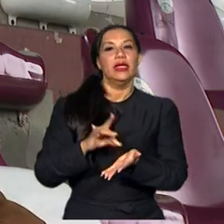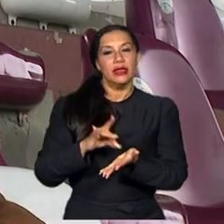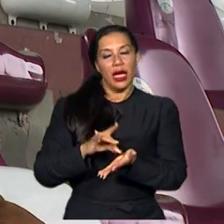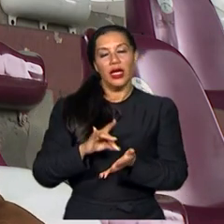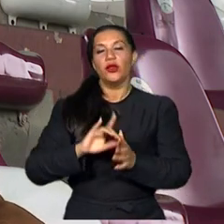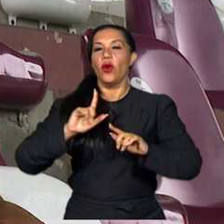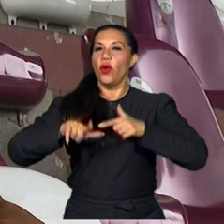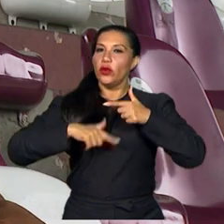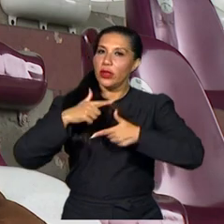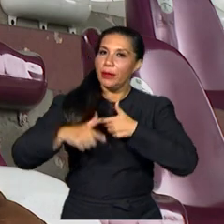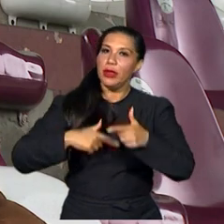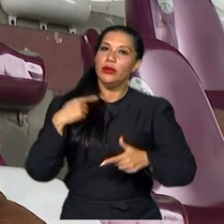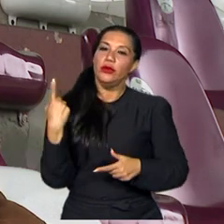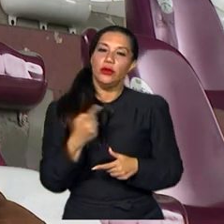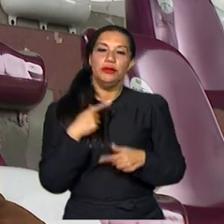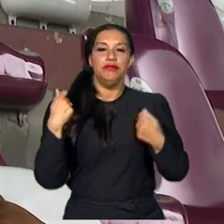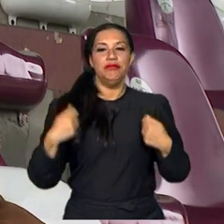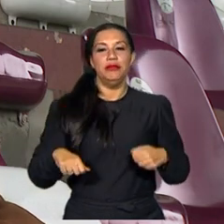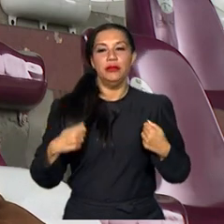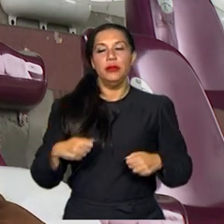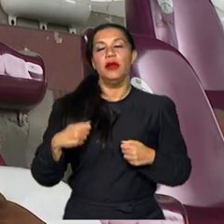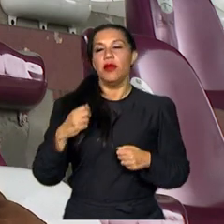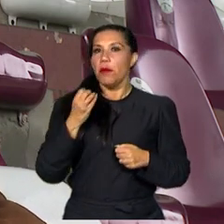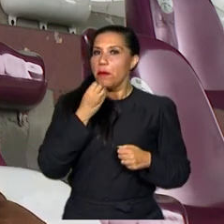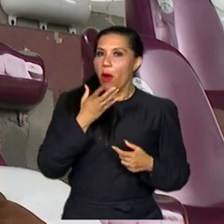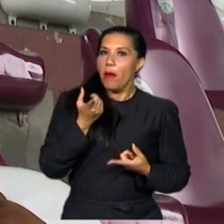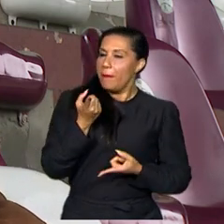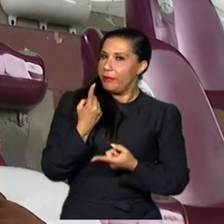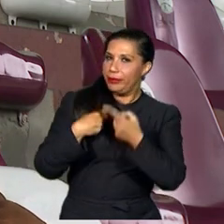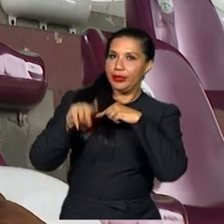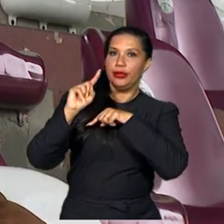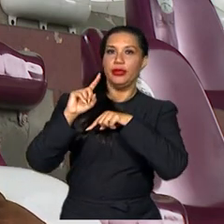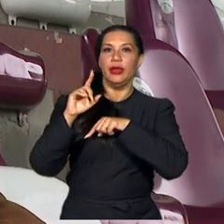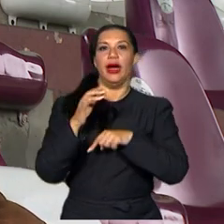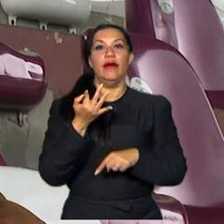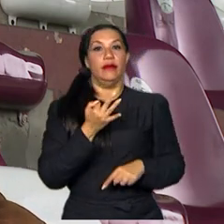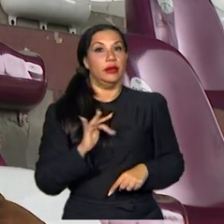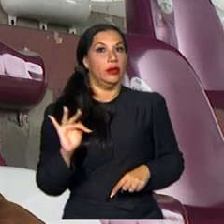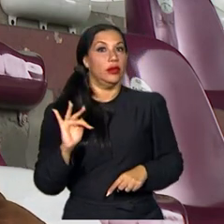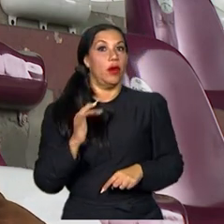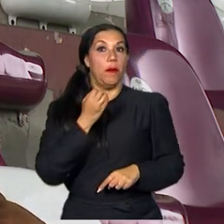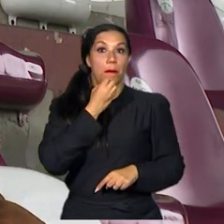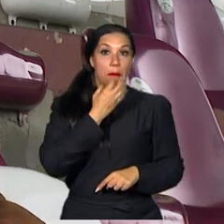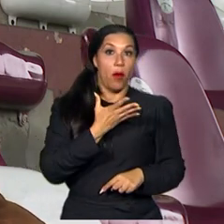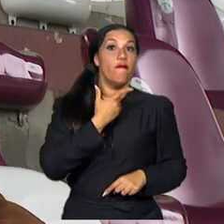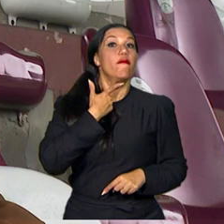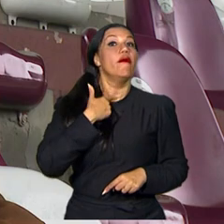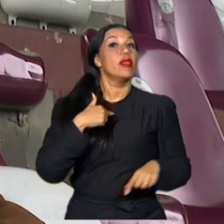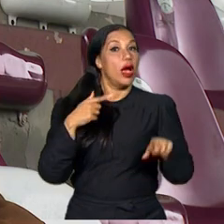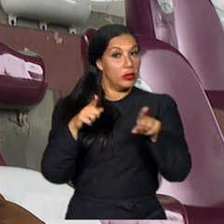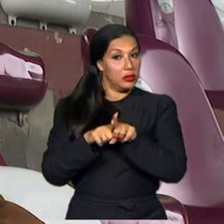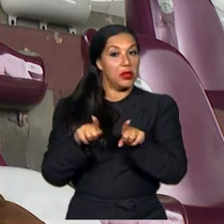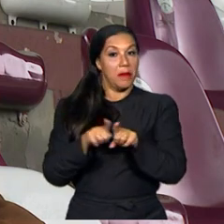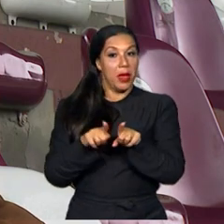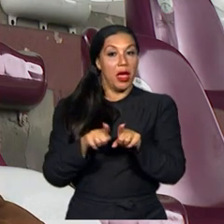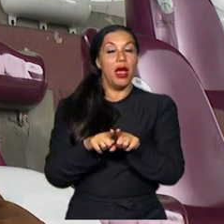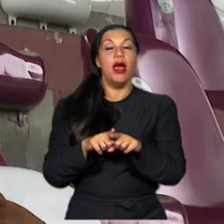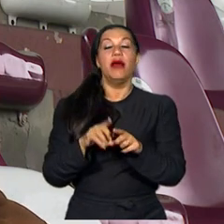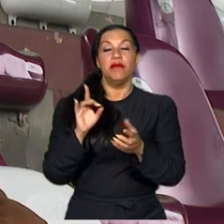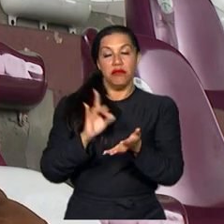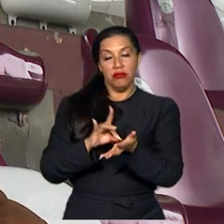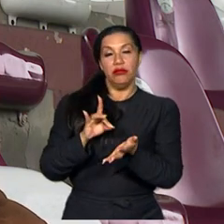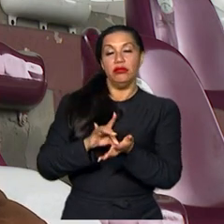esse trabalho que nós fizemos teve sucesso, a federação teve muito boa vontade também nisso daí,